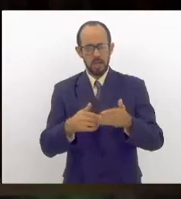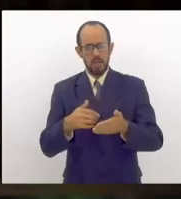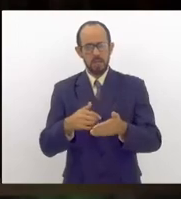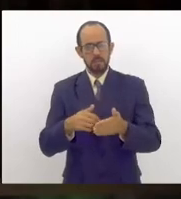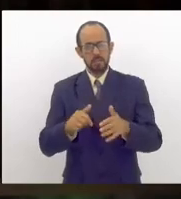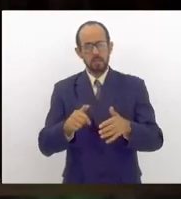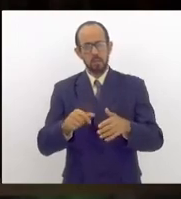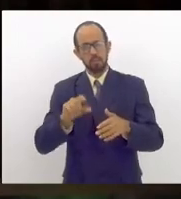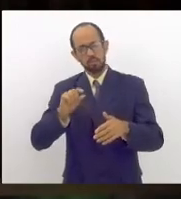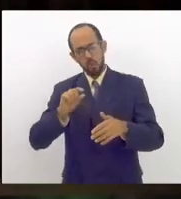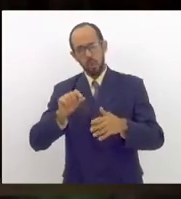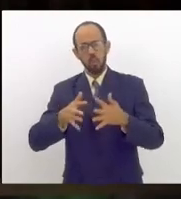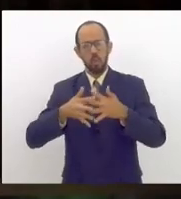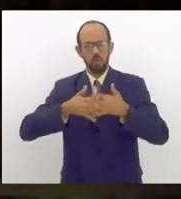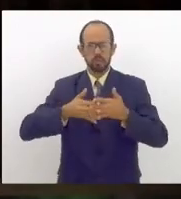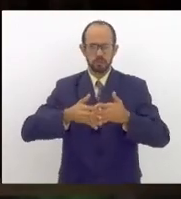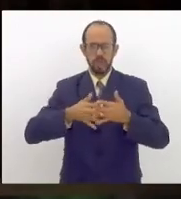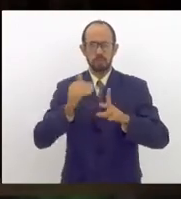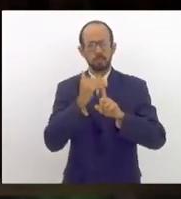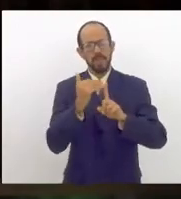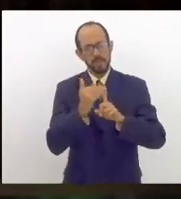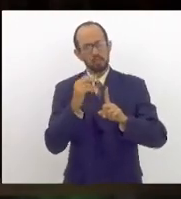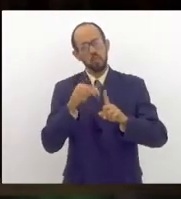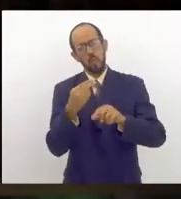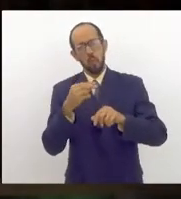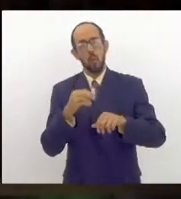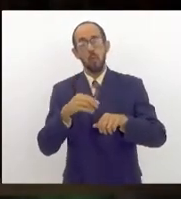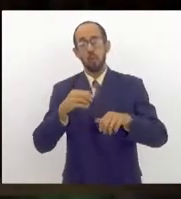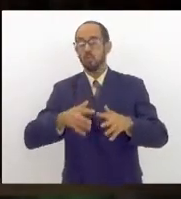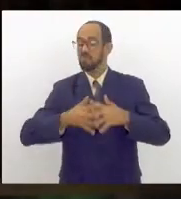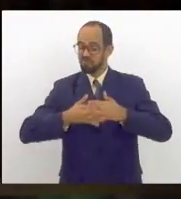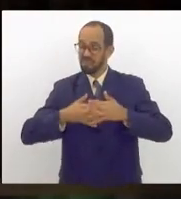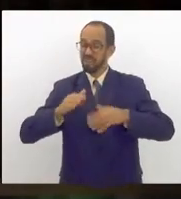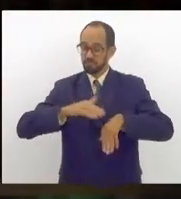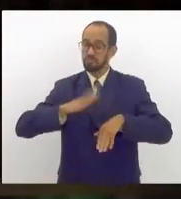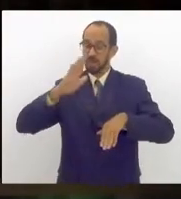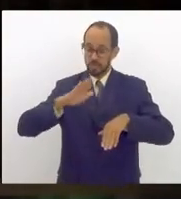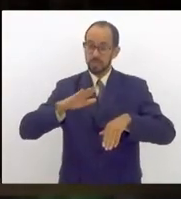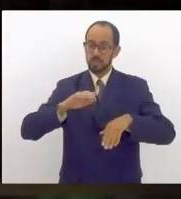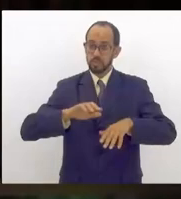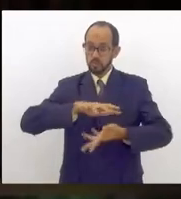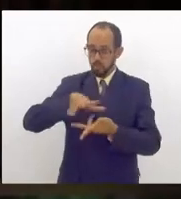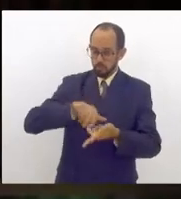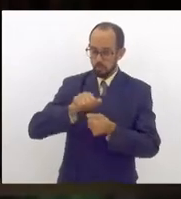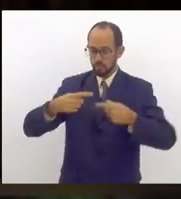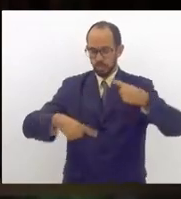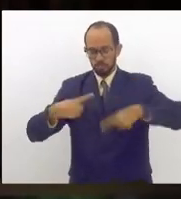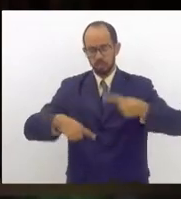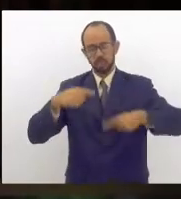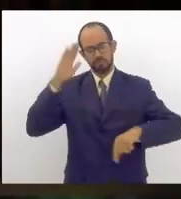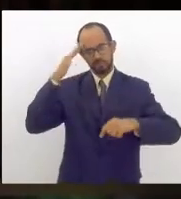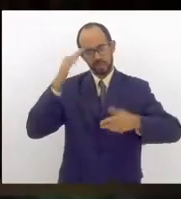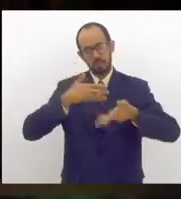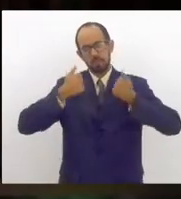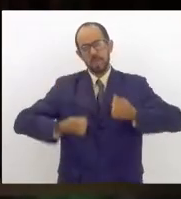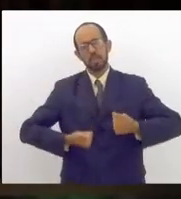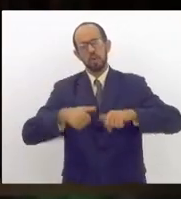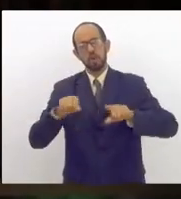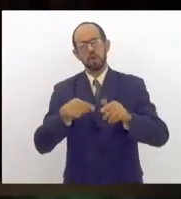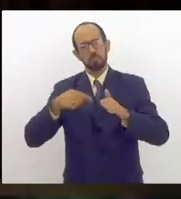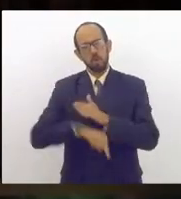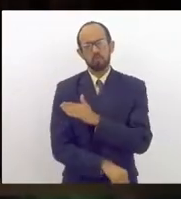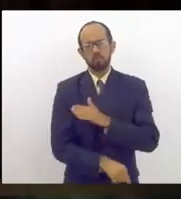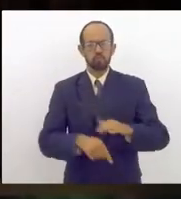alta complexidade e que o mundo possa né o mundo da política possa entender melhor e com mais